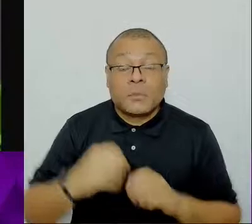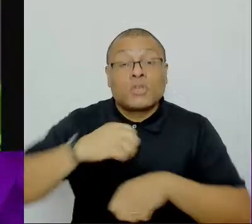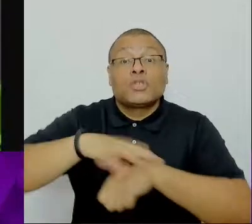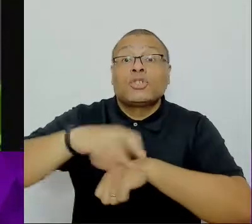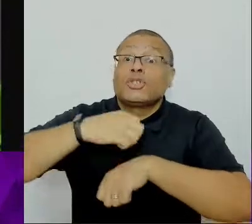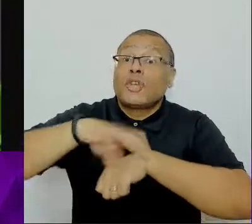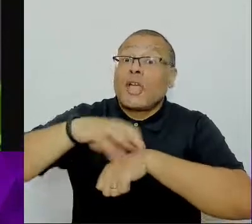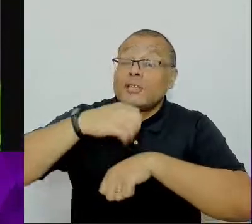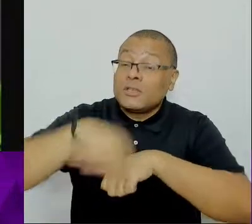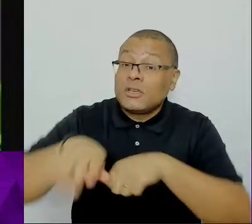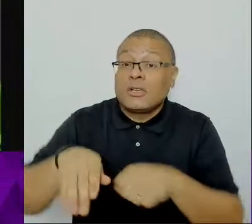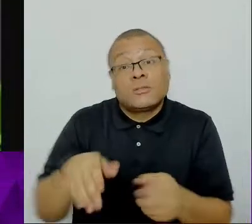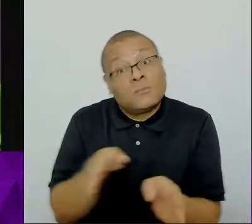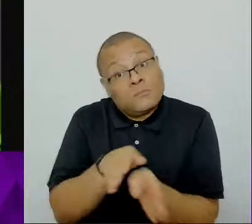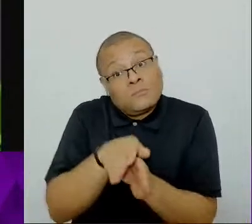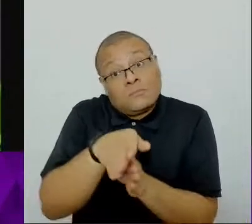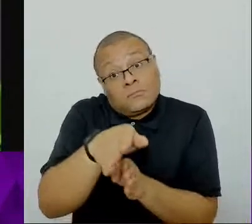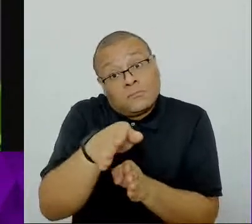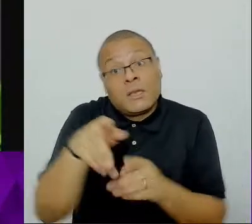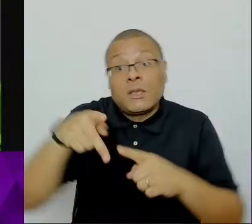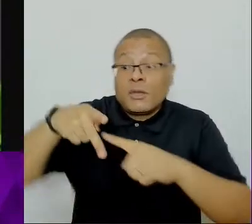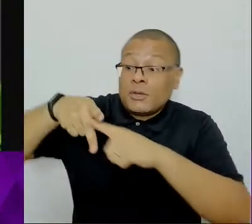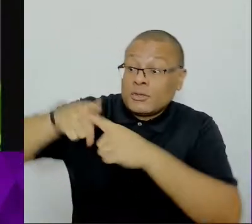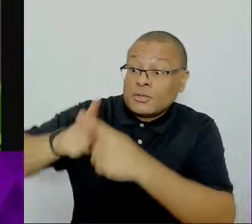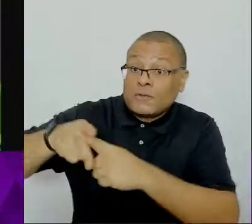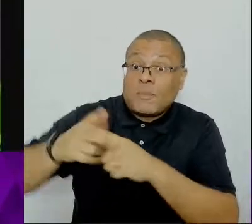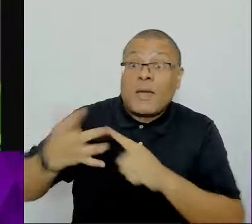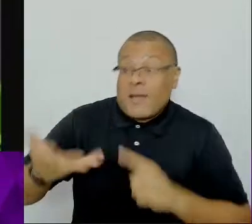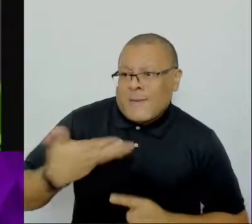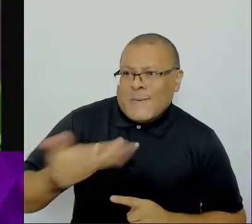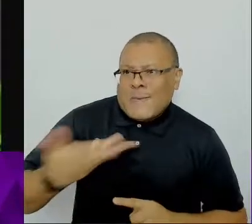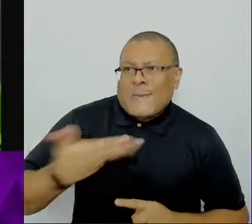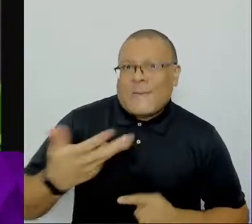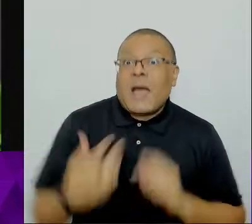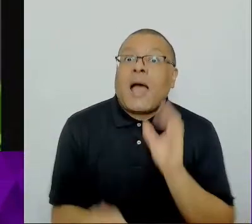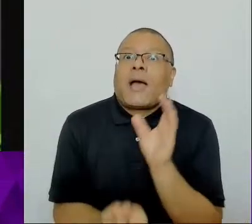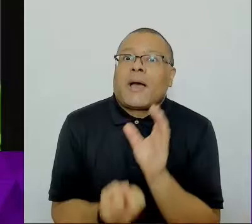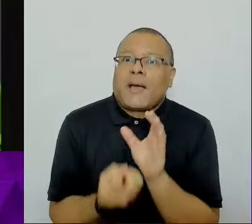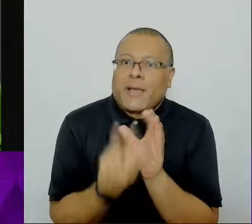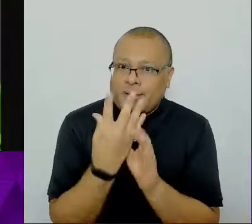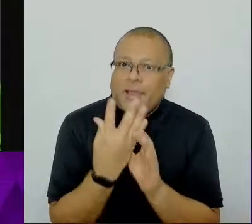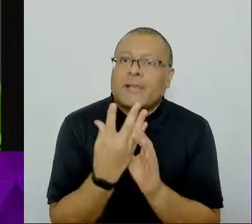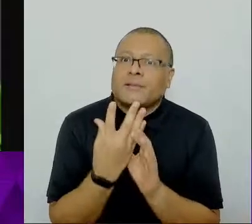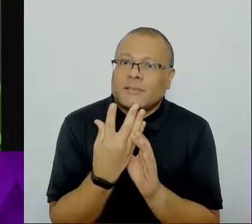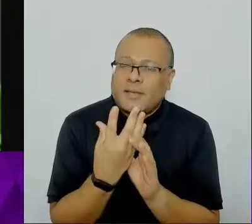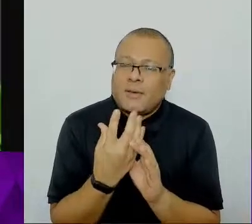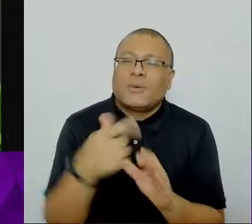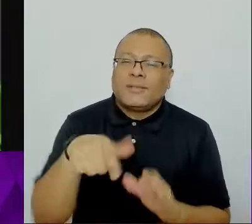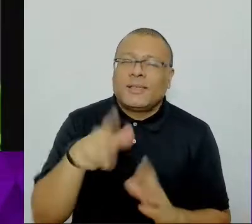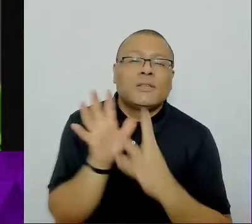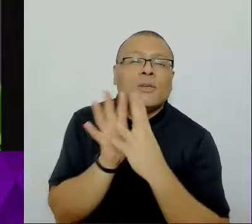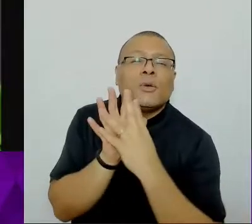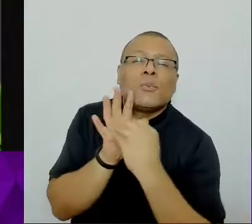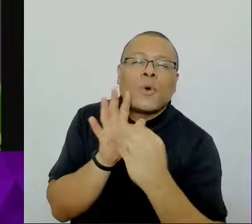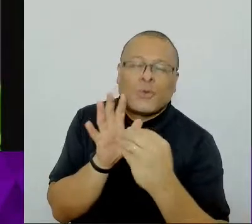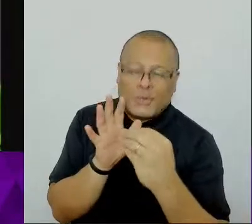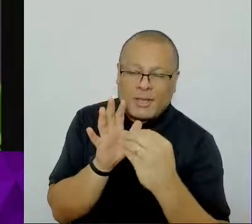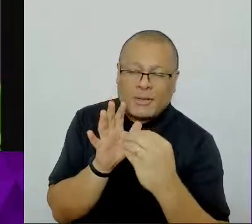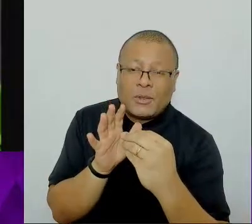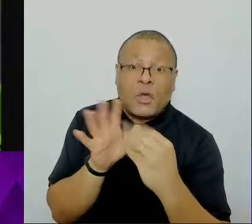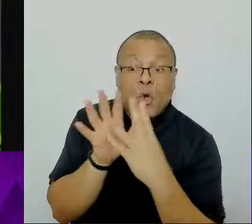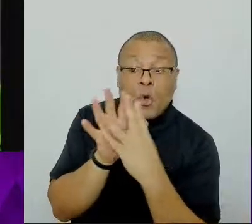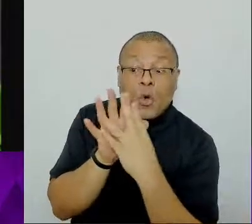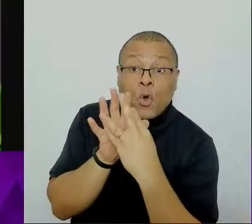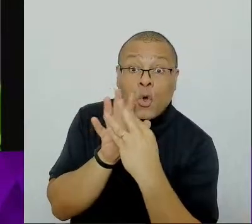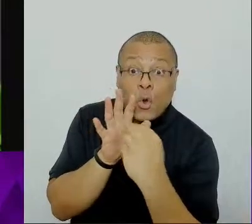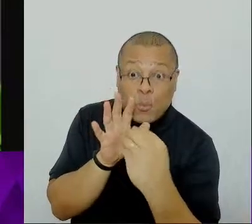algumas sugestões de ferramentas que aceleram bastante o desenvolvimento desses modelos, e não só os modelos, mas